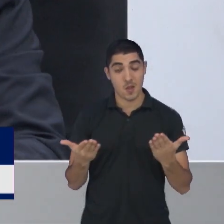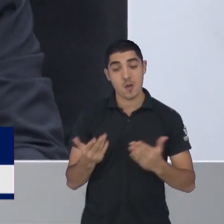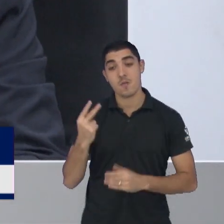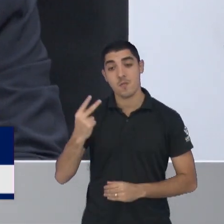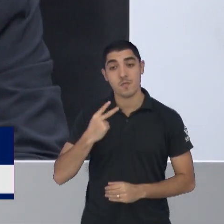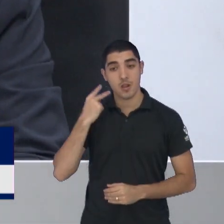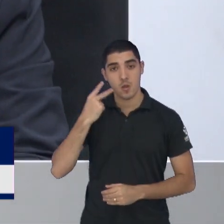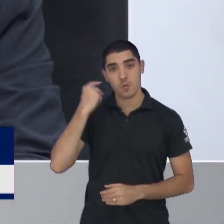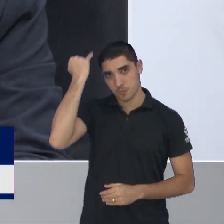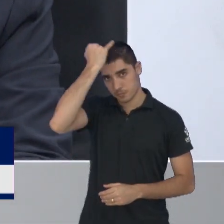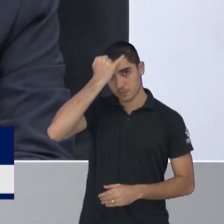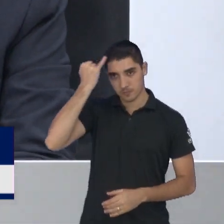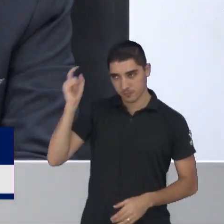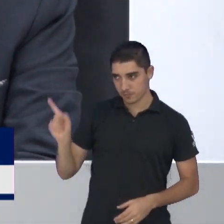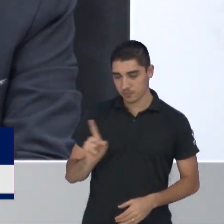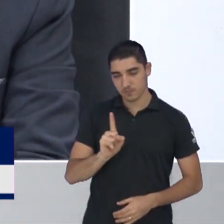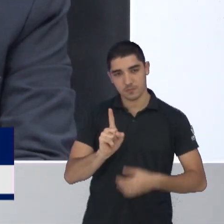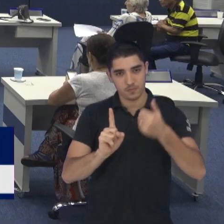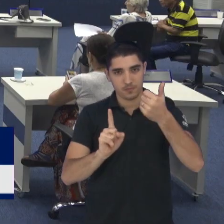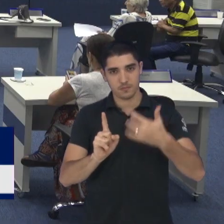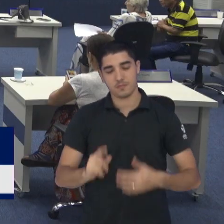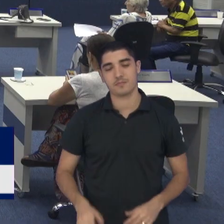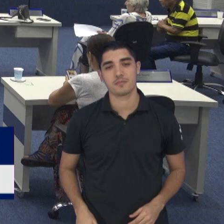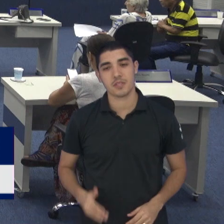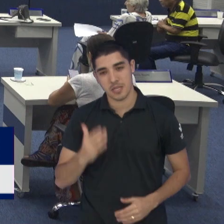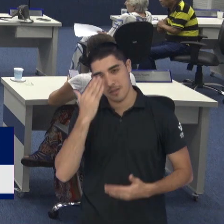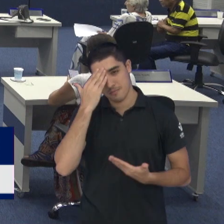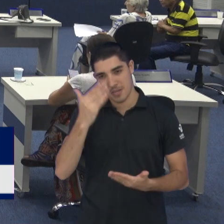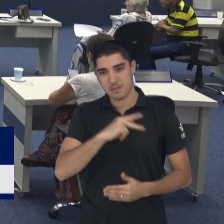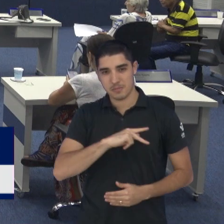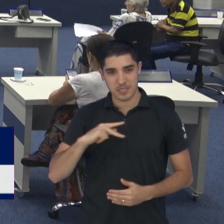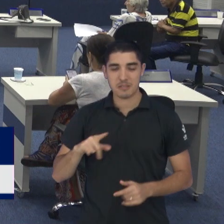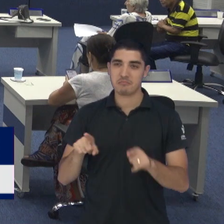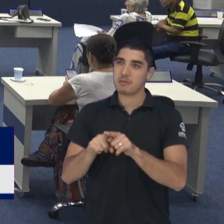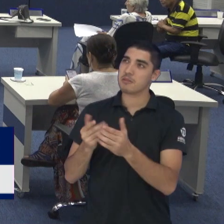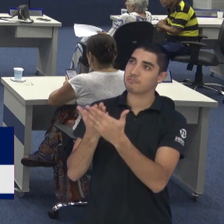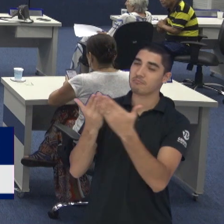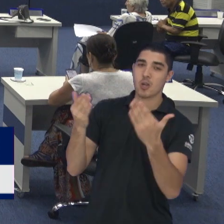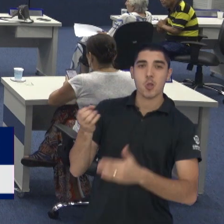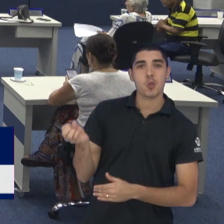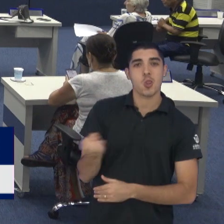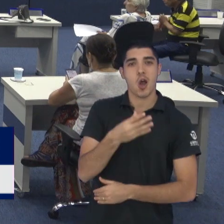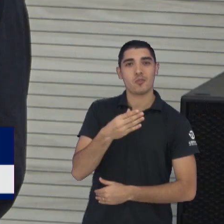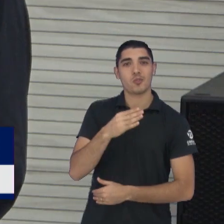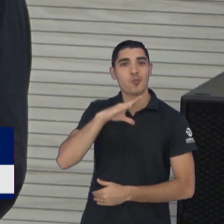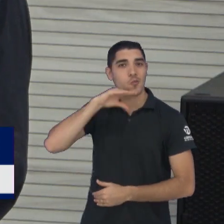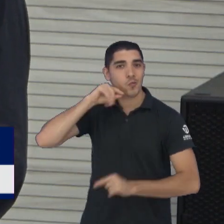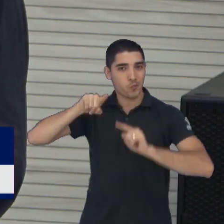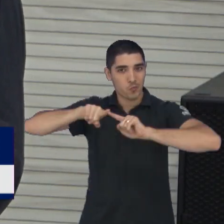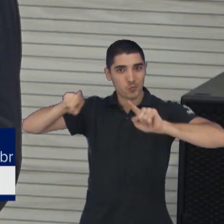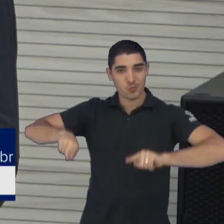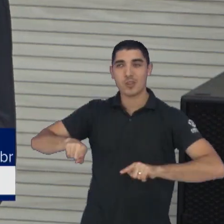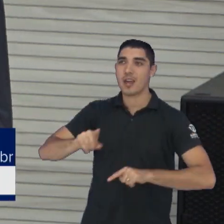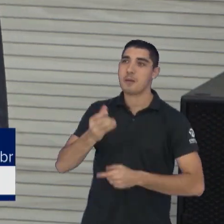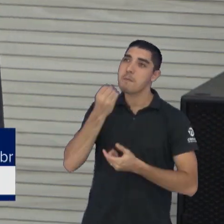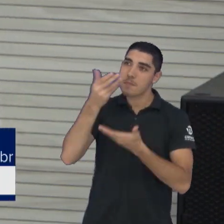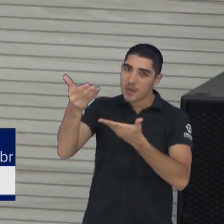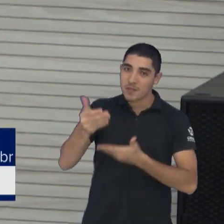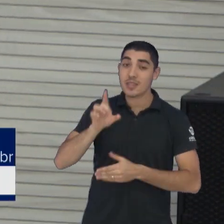vereador Dr. José Cláudio. Obrigado, presidente, também bem-vindos a todos os novos servidores aí, Deus abençoe a